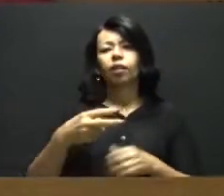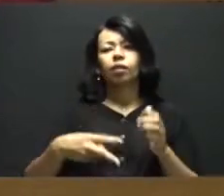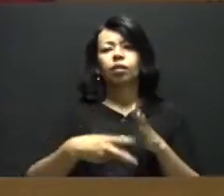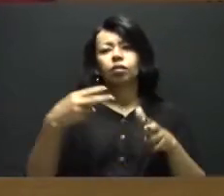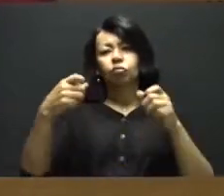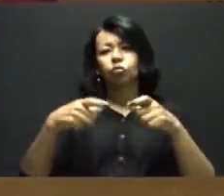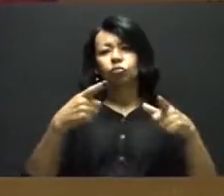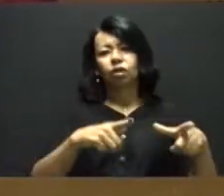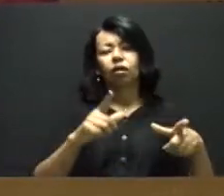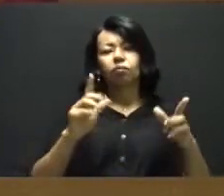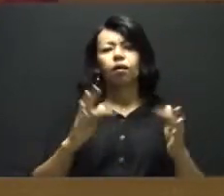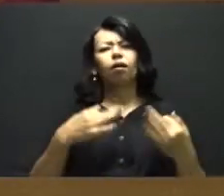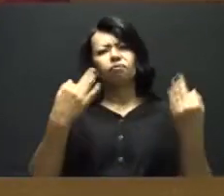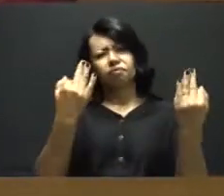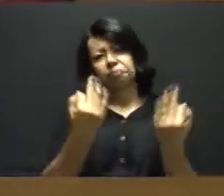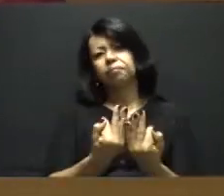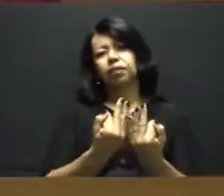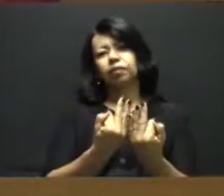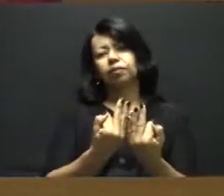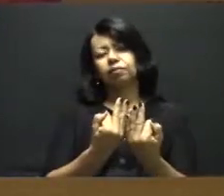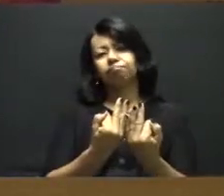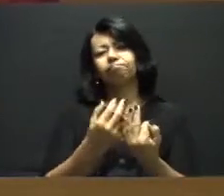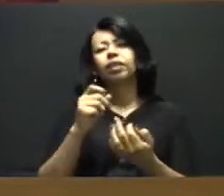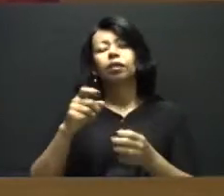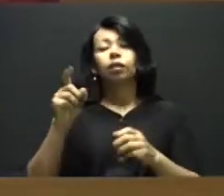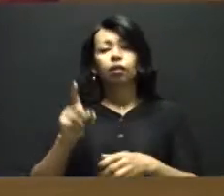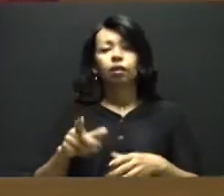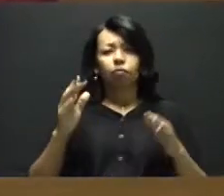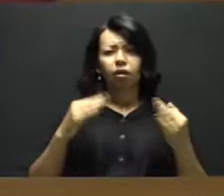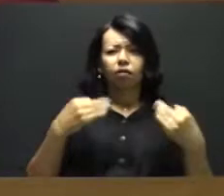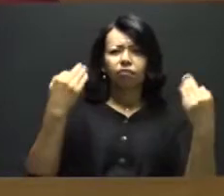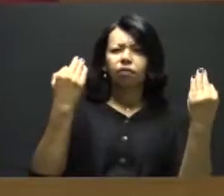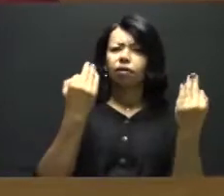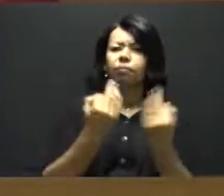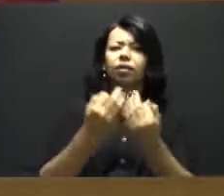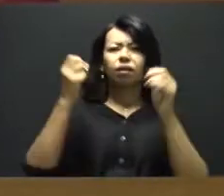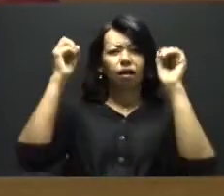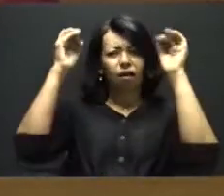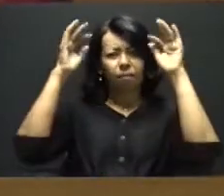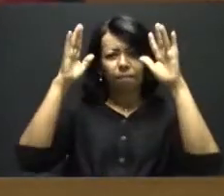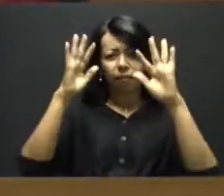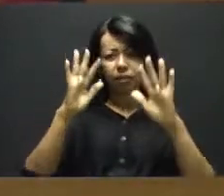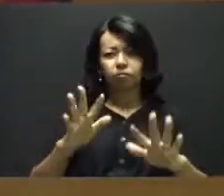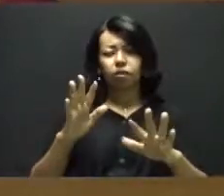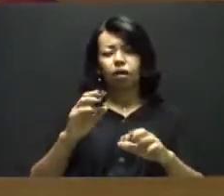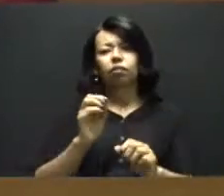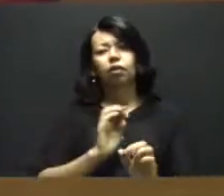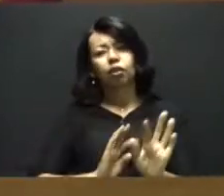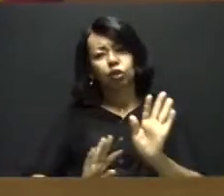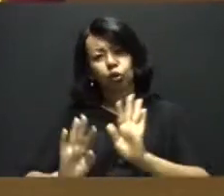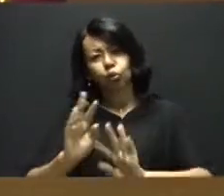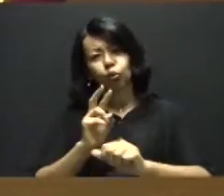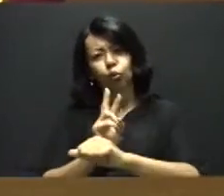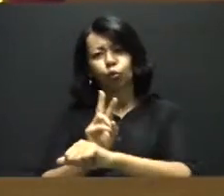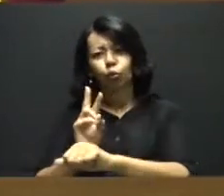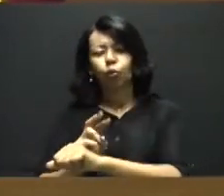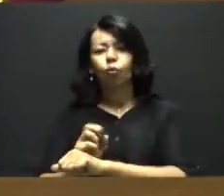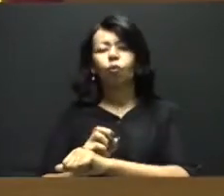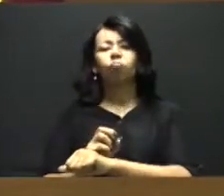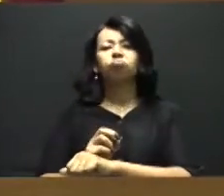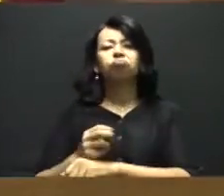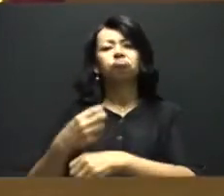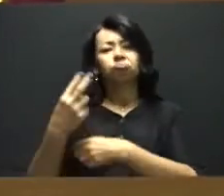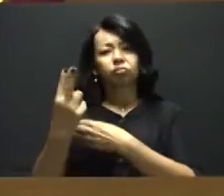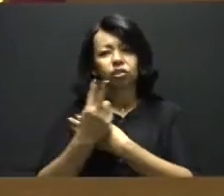à minha família que é uma família maravilhosa que cuidou e cuida até hoje de